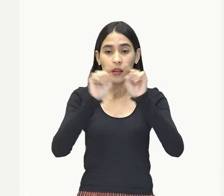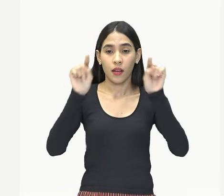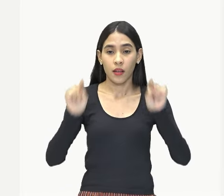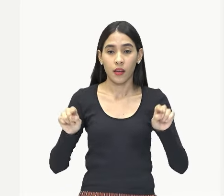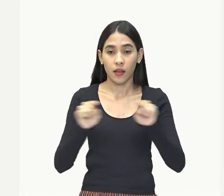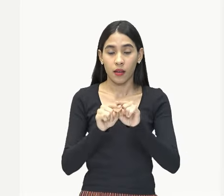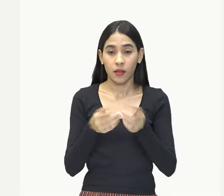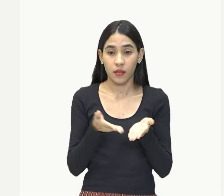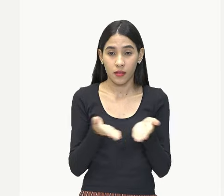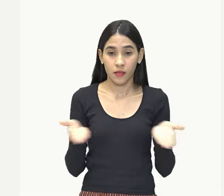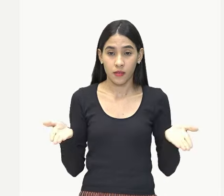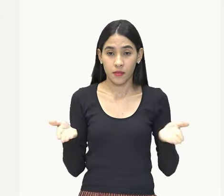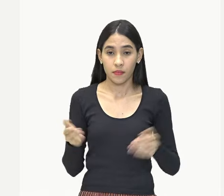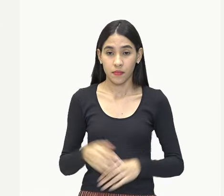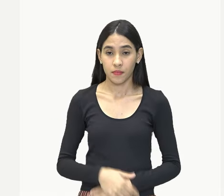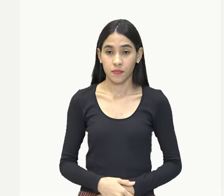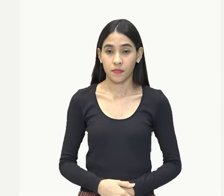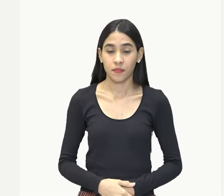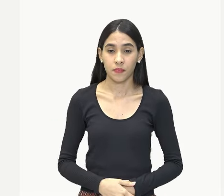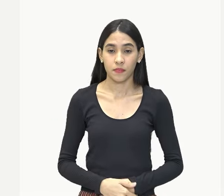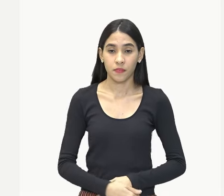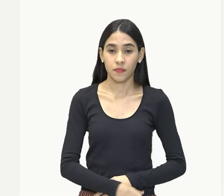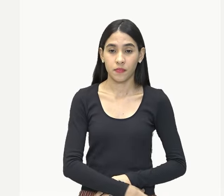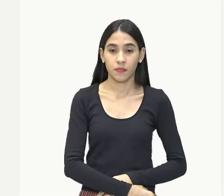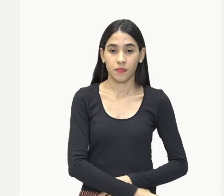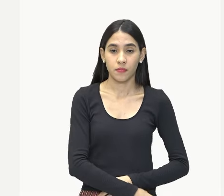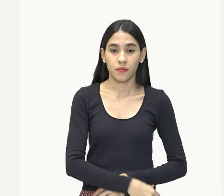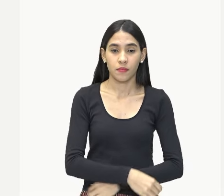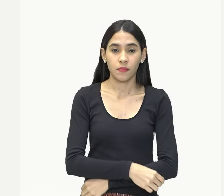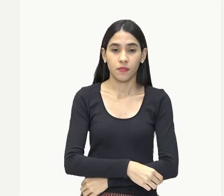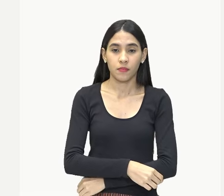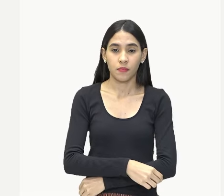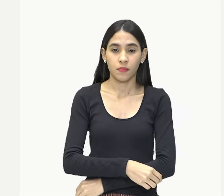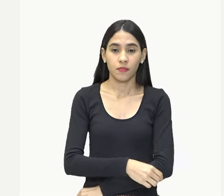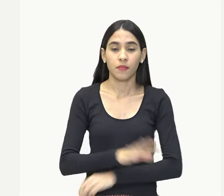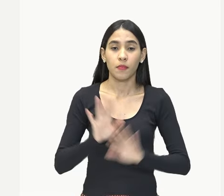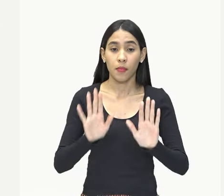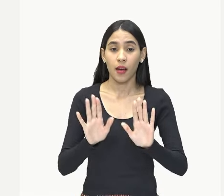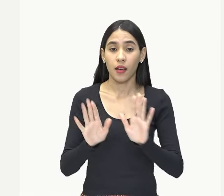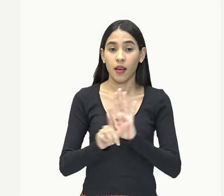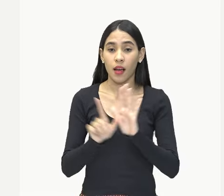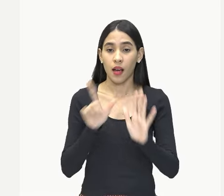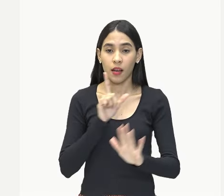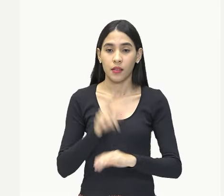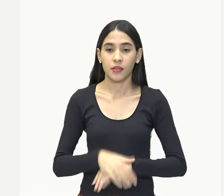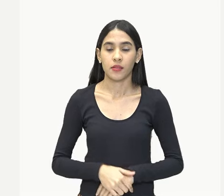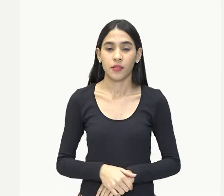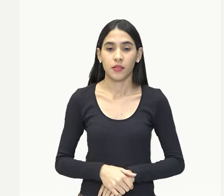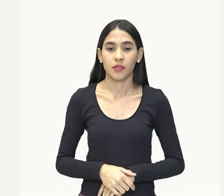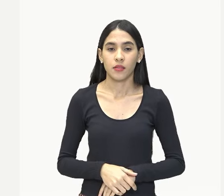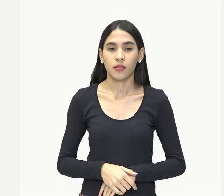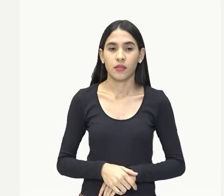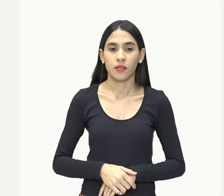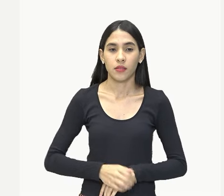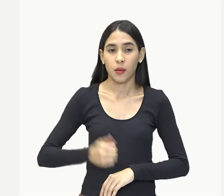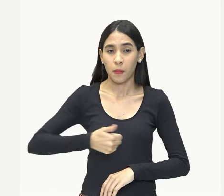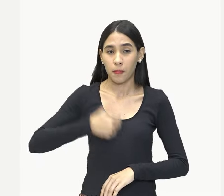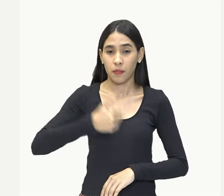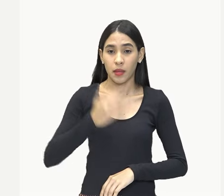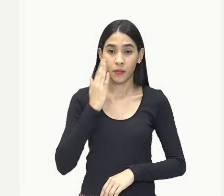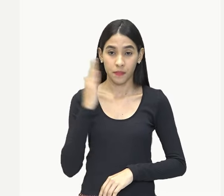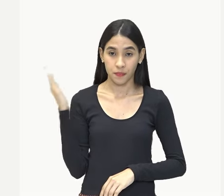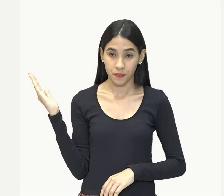abaixo? E está aqui a figura. Mas vamos pegar esta primeira